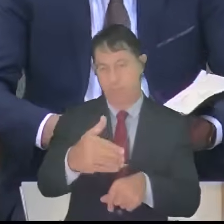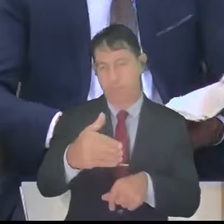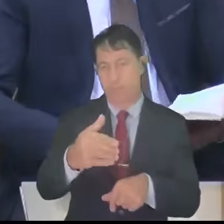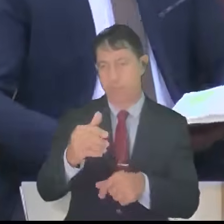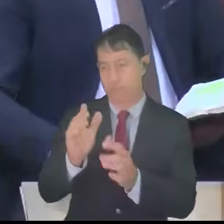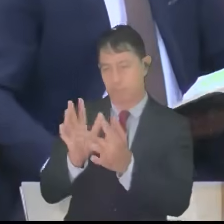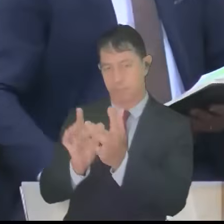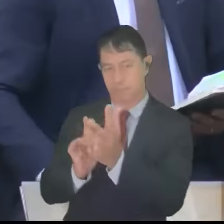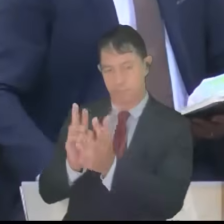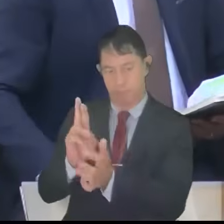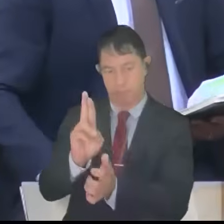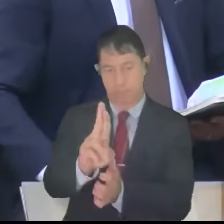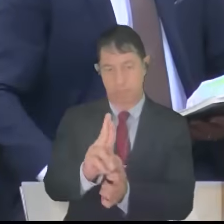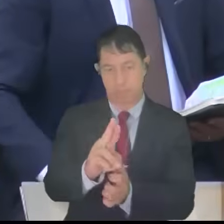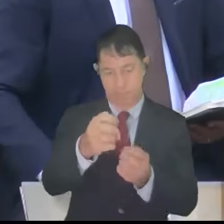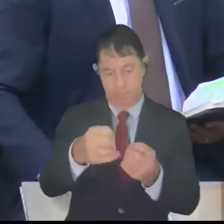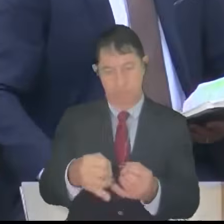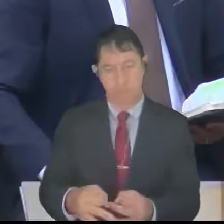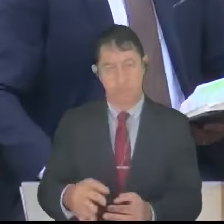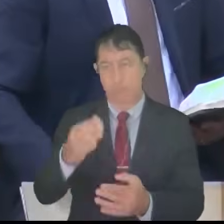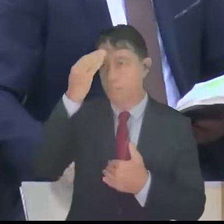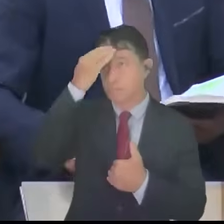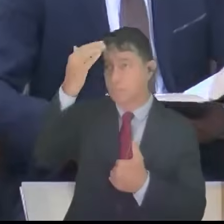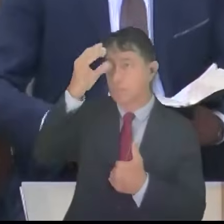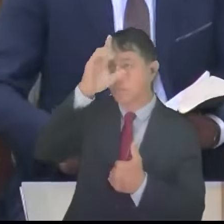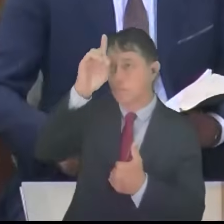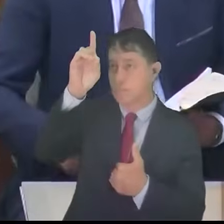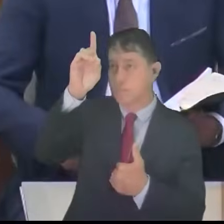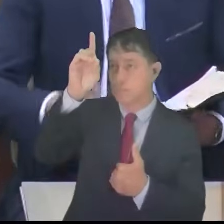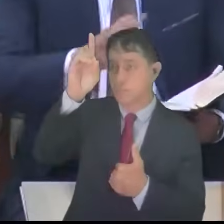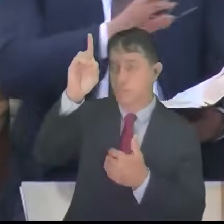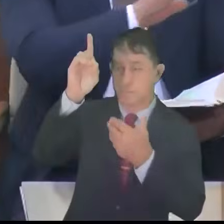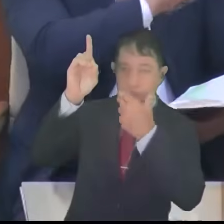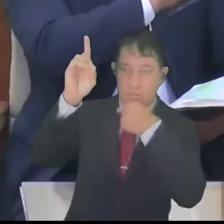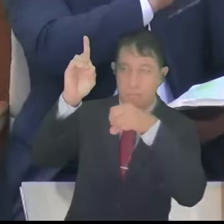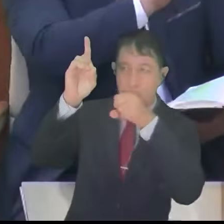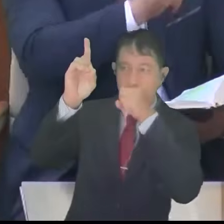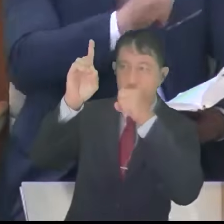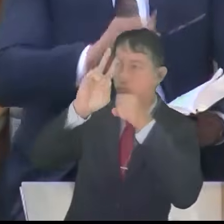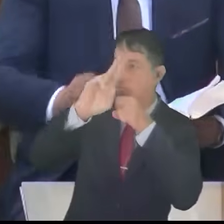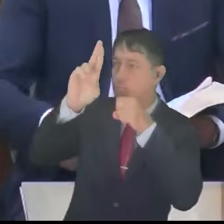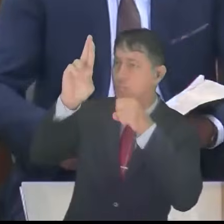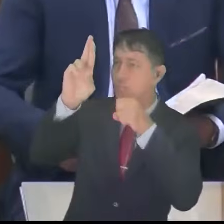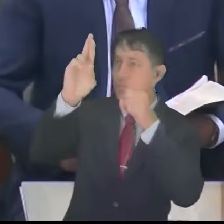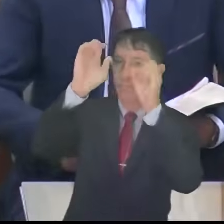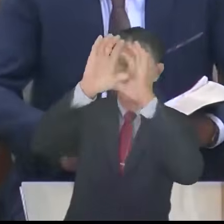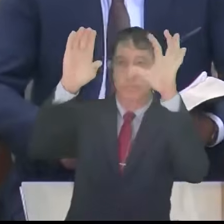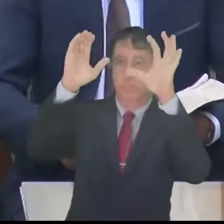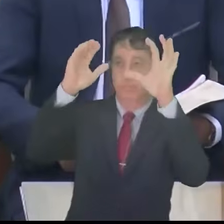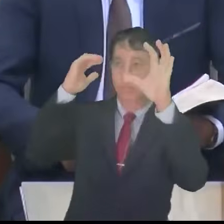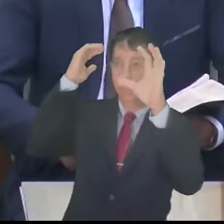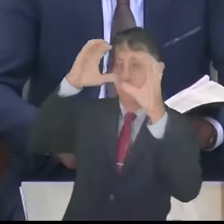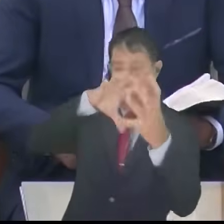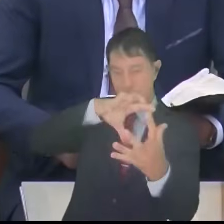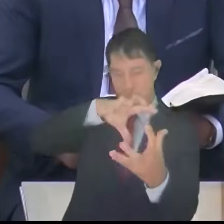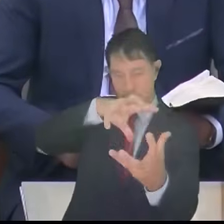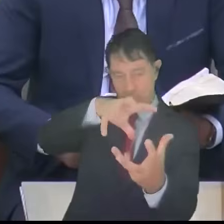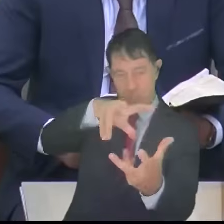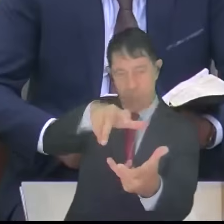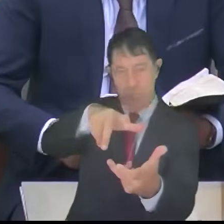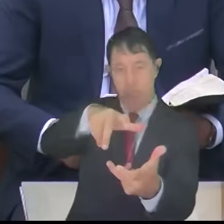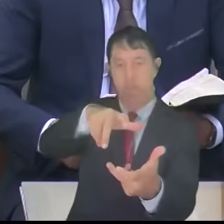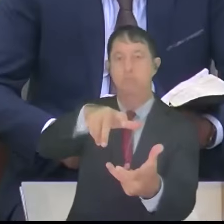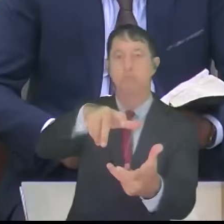disse: Graças te dou, ó Pai, Senhor dos céus e da terra,